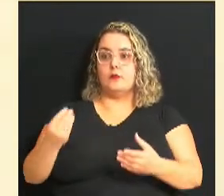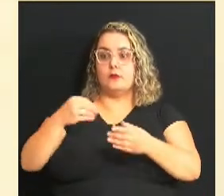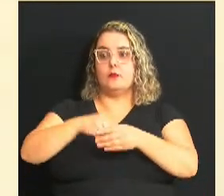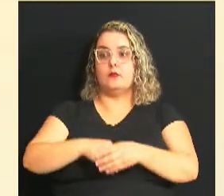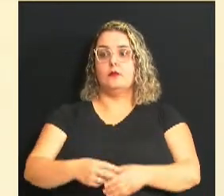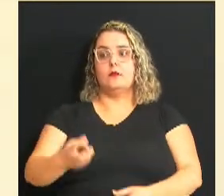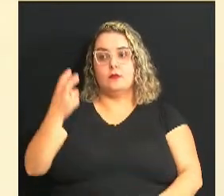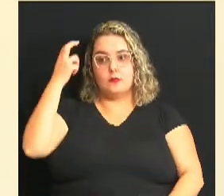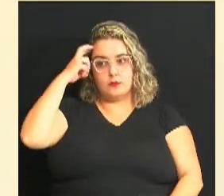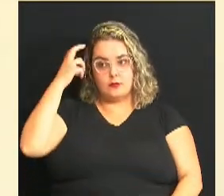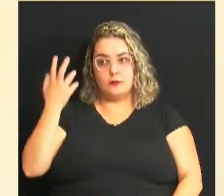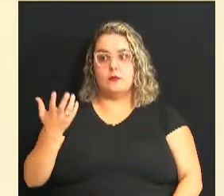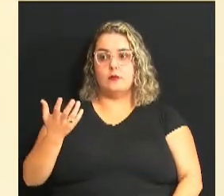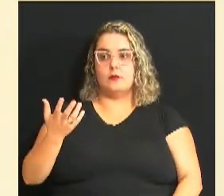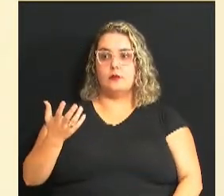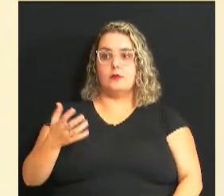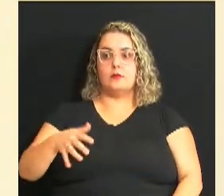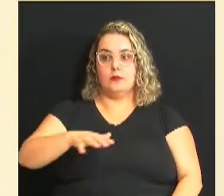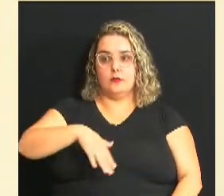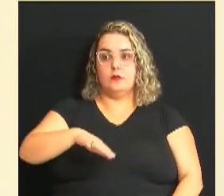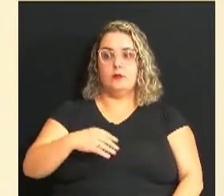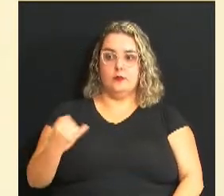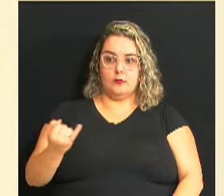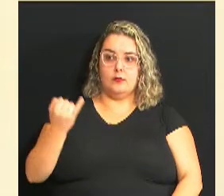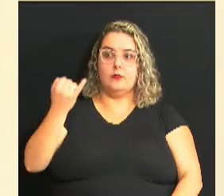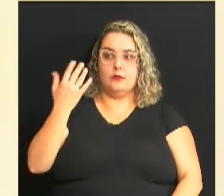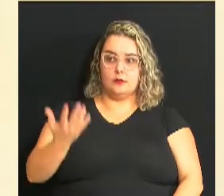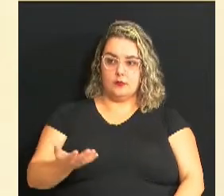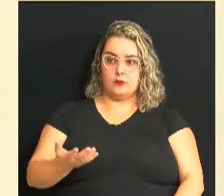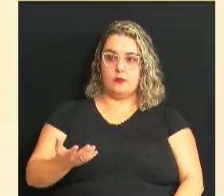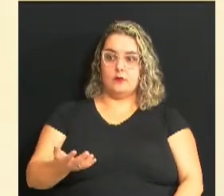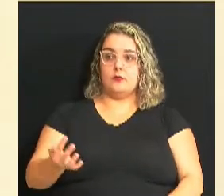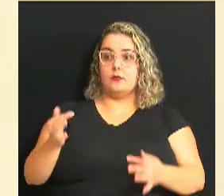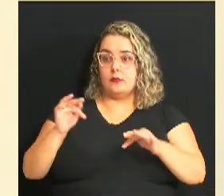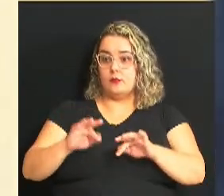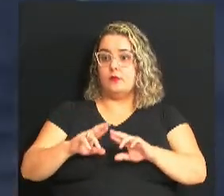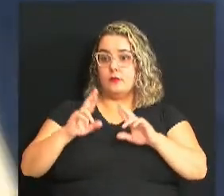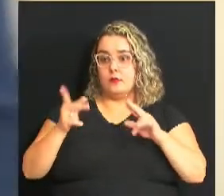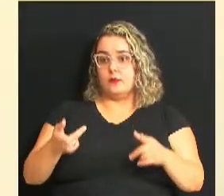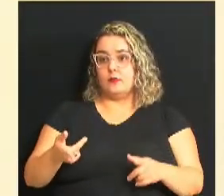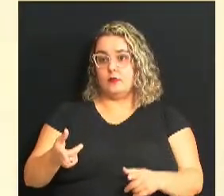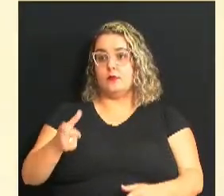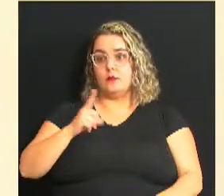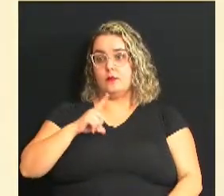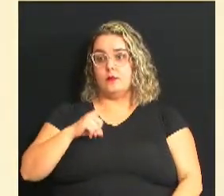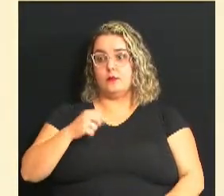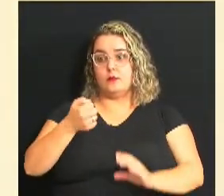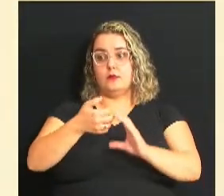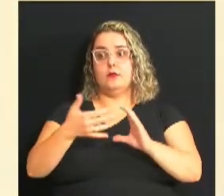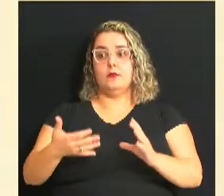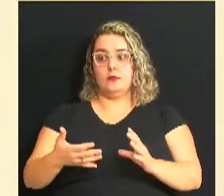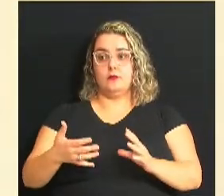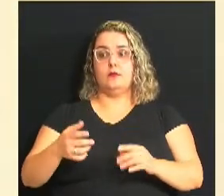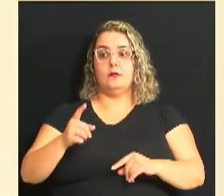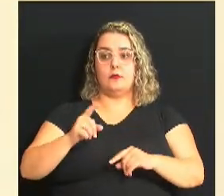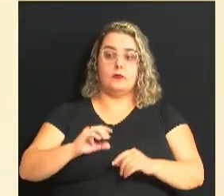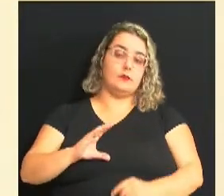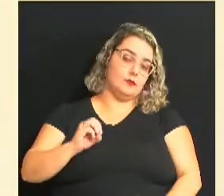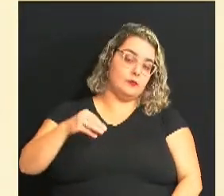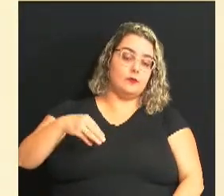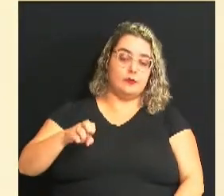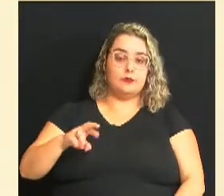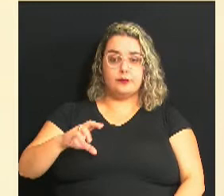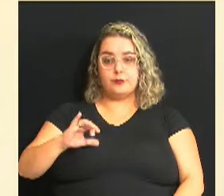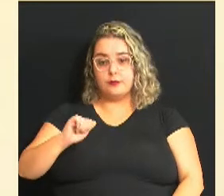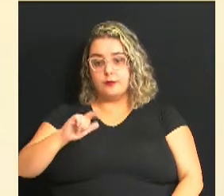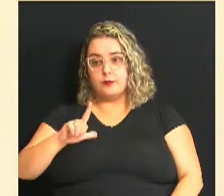um campo econômico importante, mas a finalidade é muito diferente do equipamento que tem esse caráter comercial, do equipamento que tem o caráter público